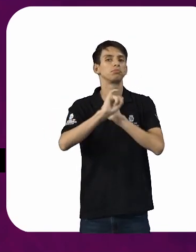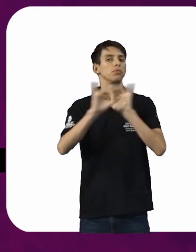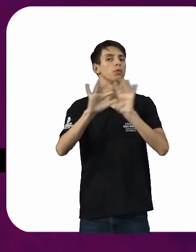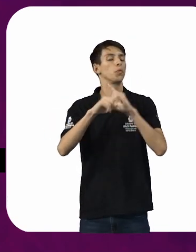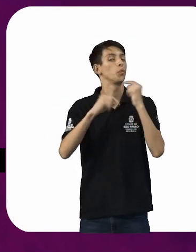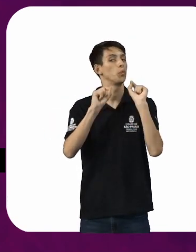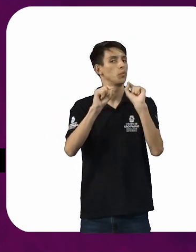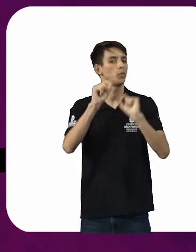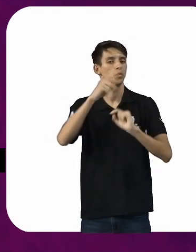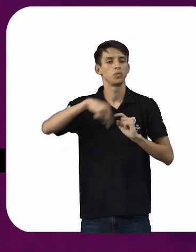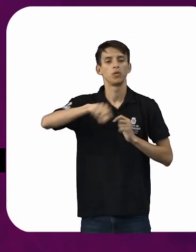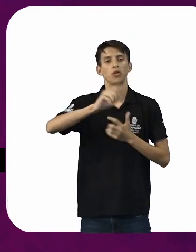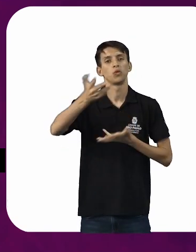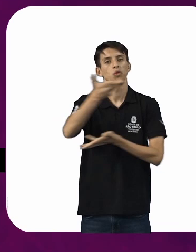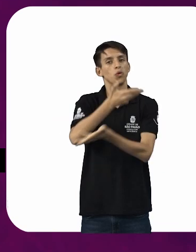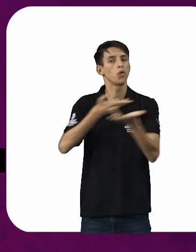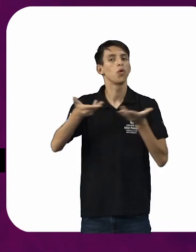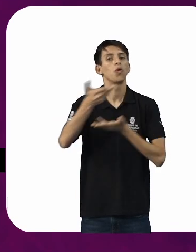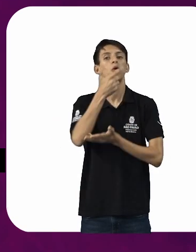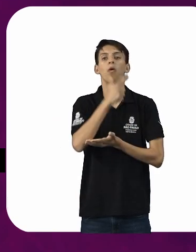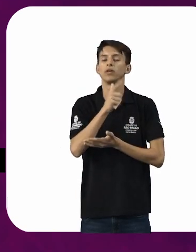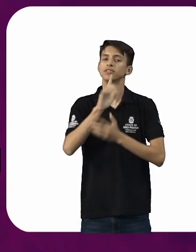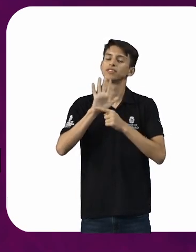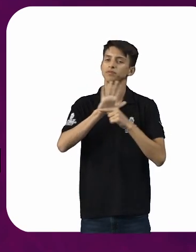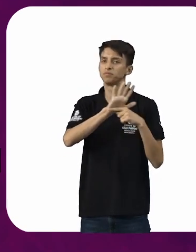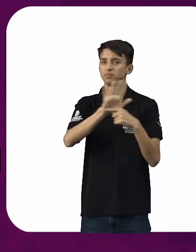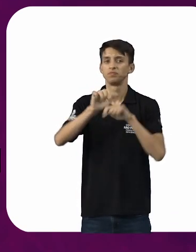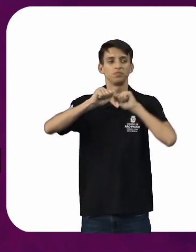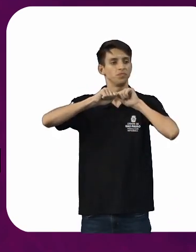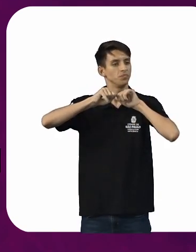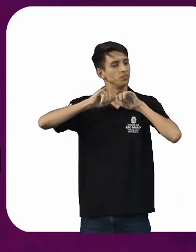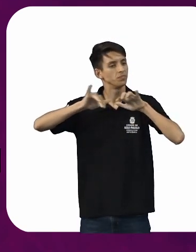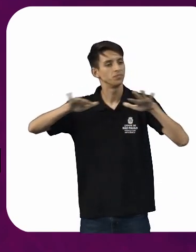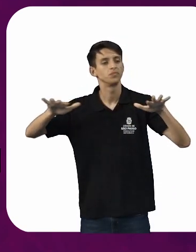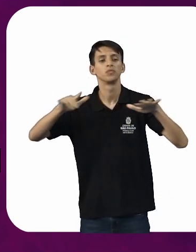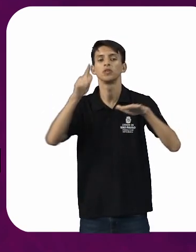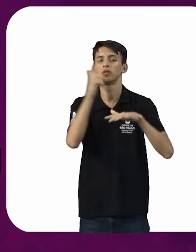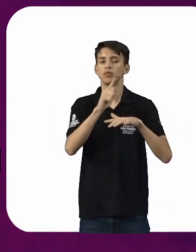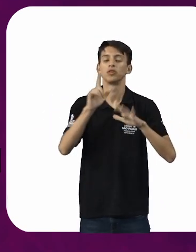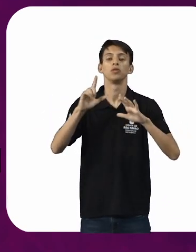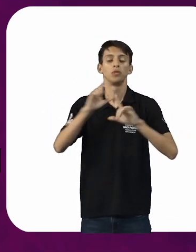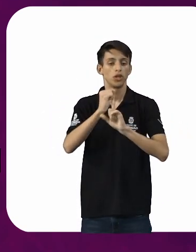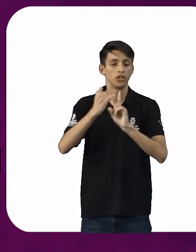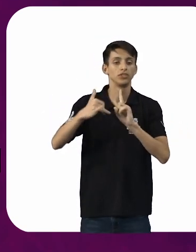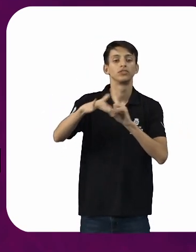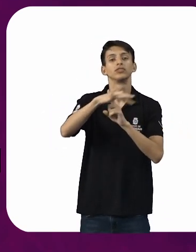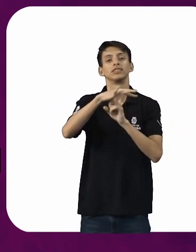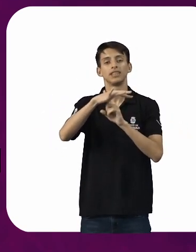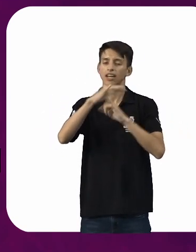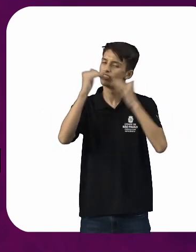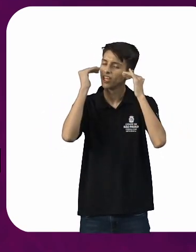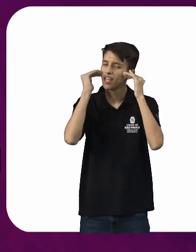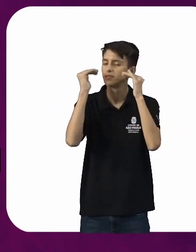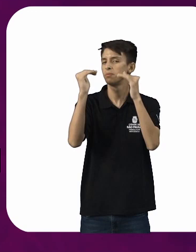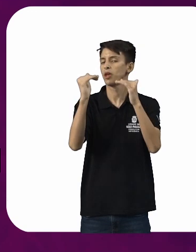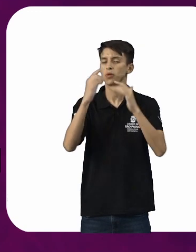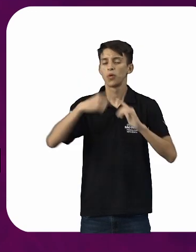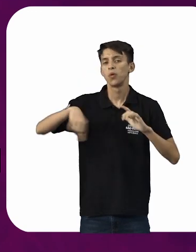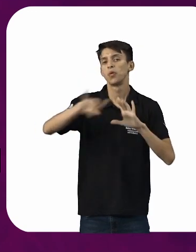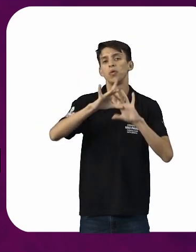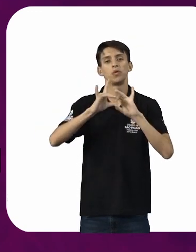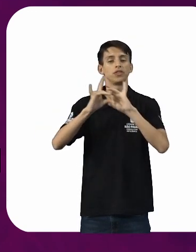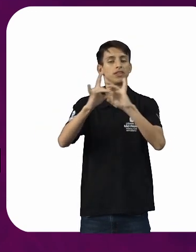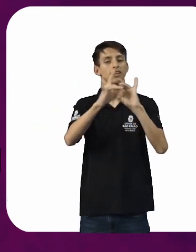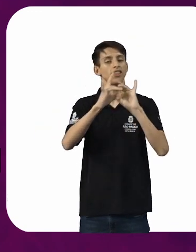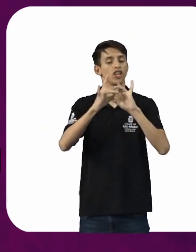trocou aqui possa alcançar outros lugares, que a gente consiga criar uma sociedade juntos, né, criar uma sociedade